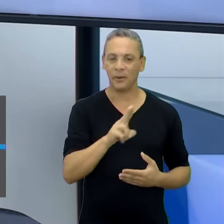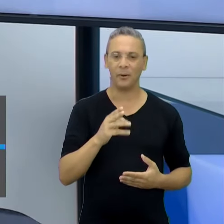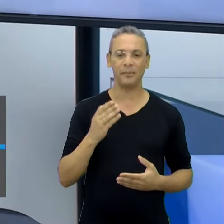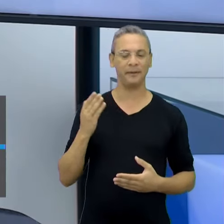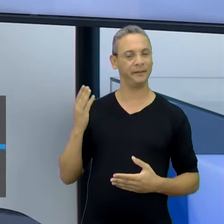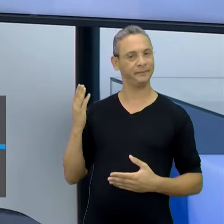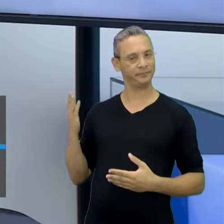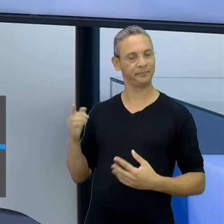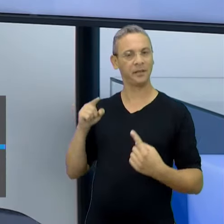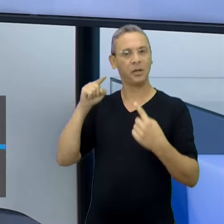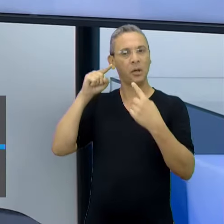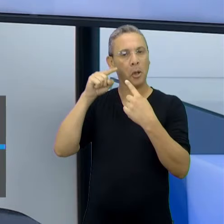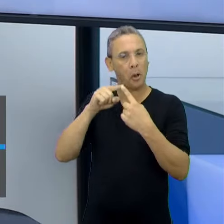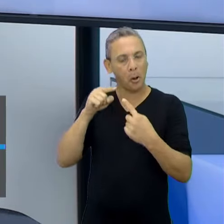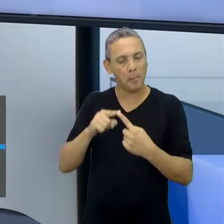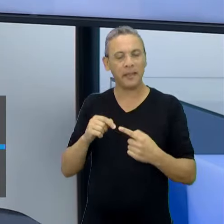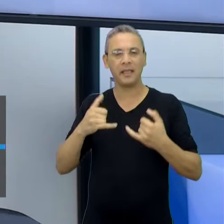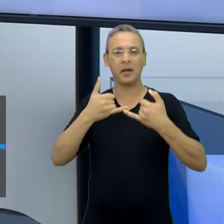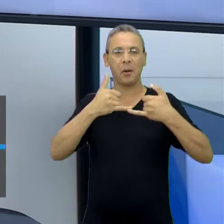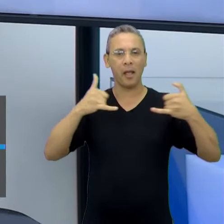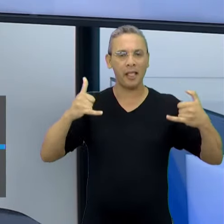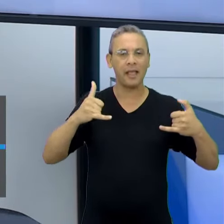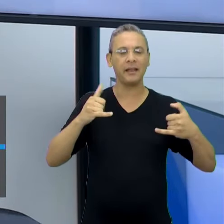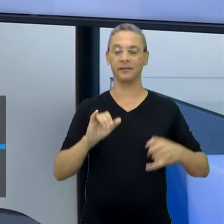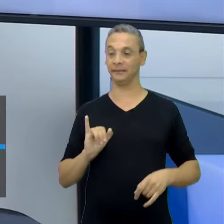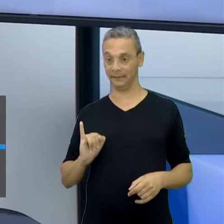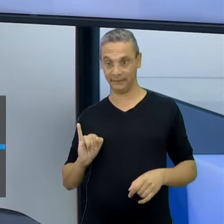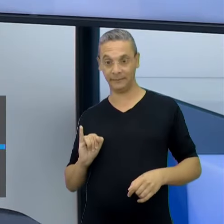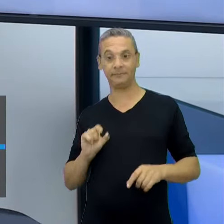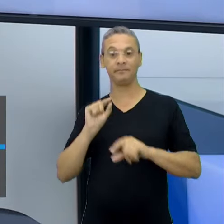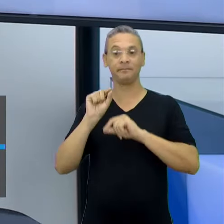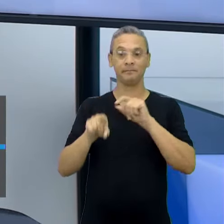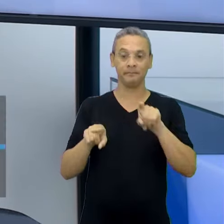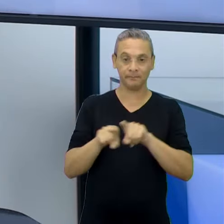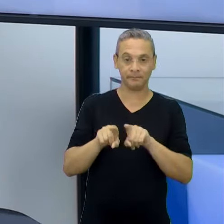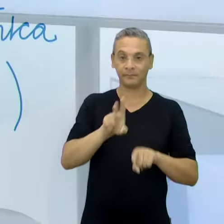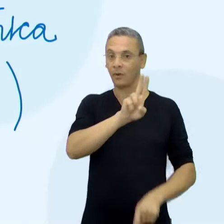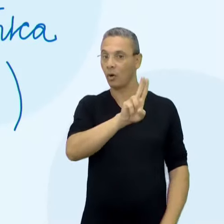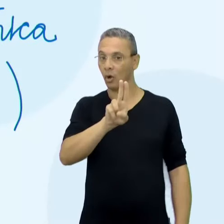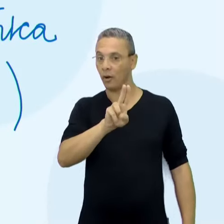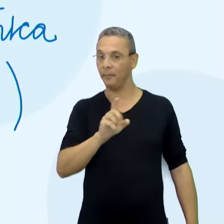que estabelece a corrente elétrica e tal, justamente de